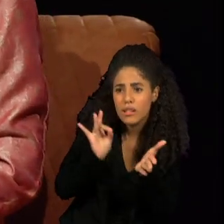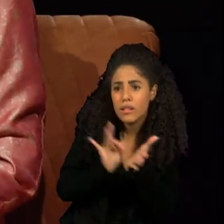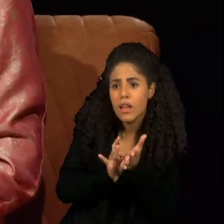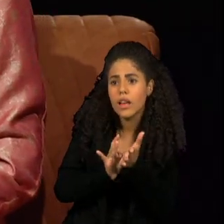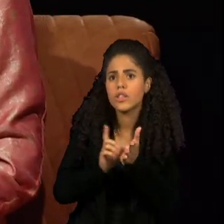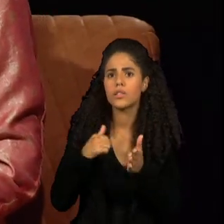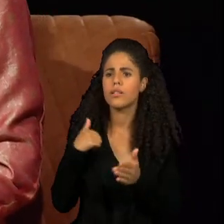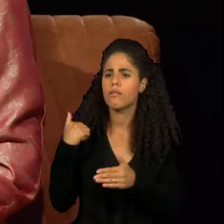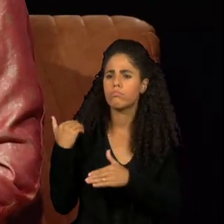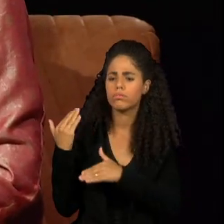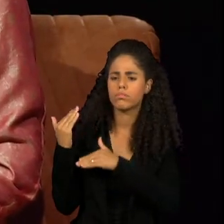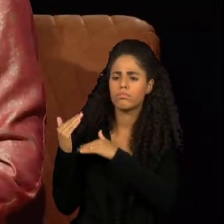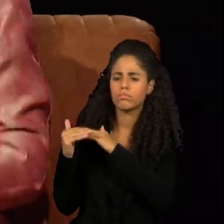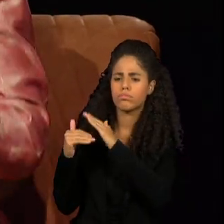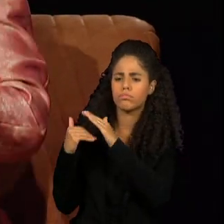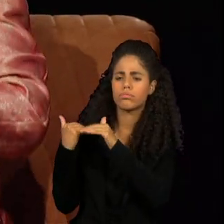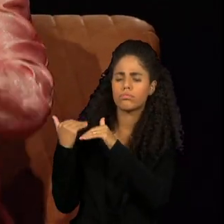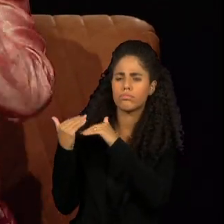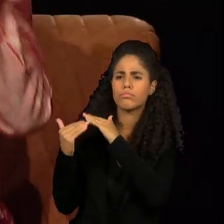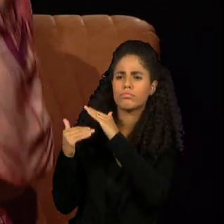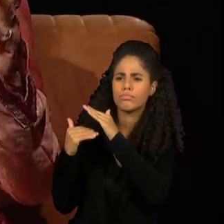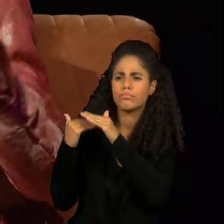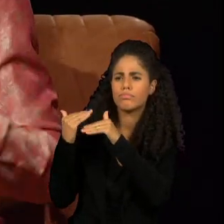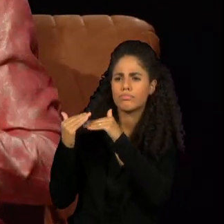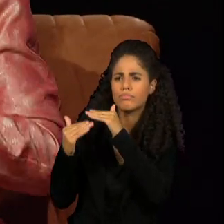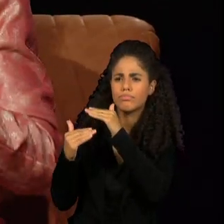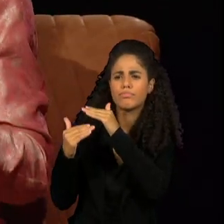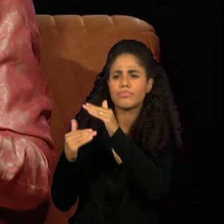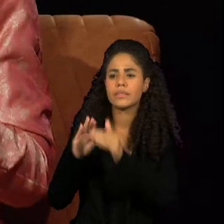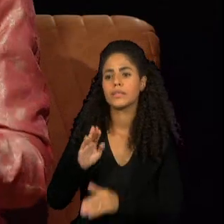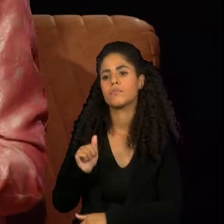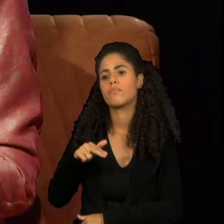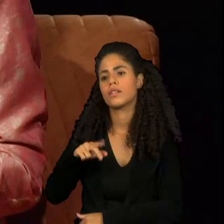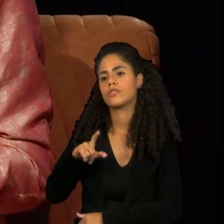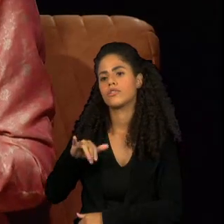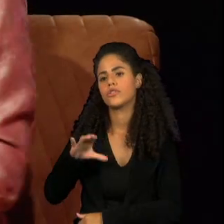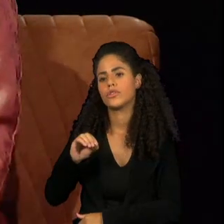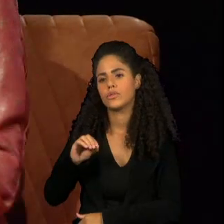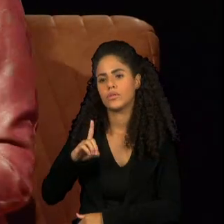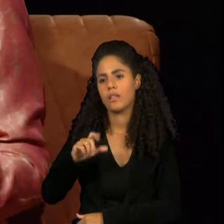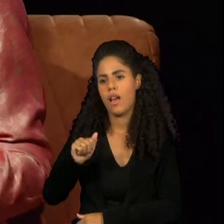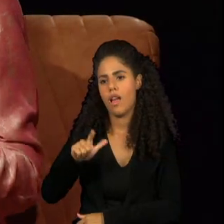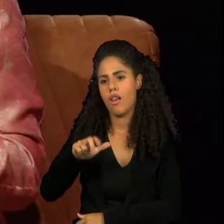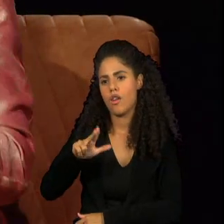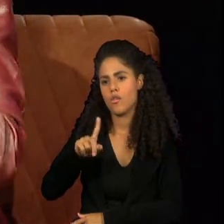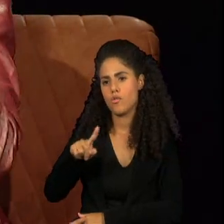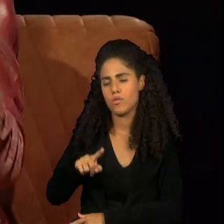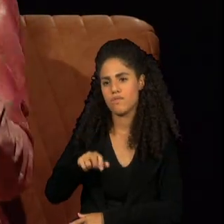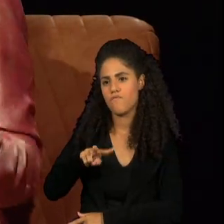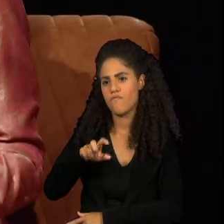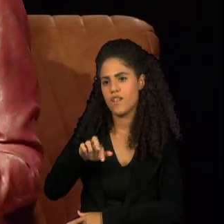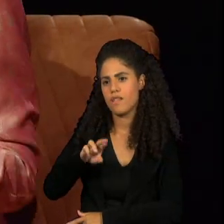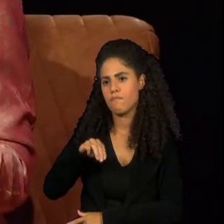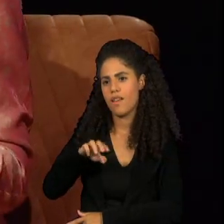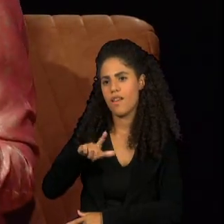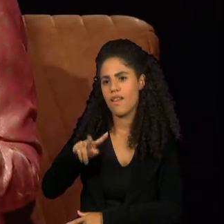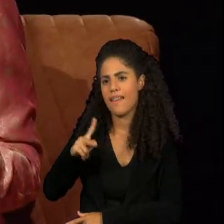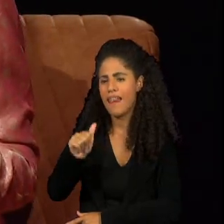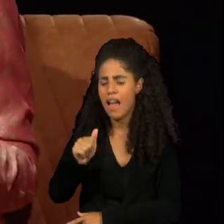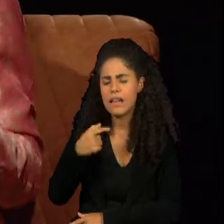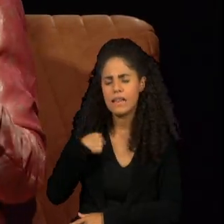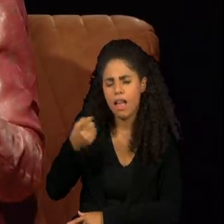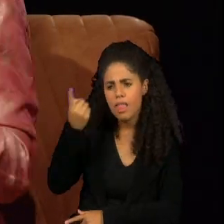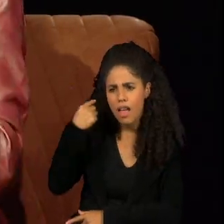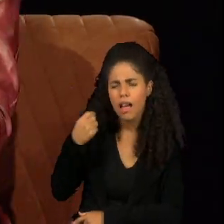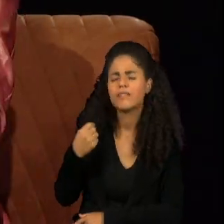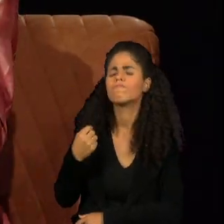fui assim até O Bandido da Luz Vermelha, quando eu tive uma possibilidade, né, de quebrar, não é, essa